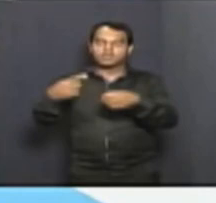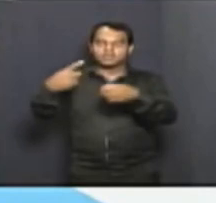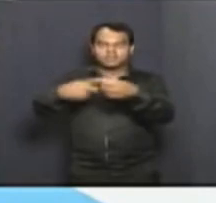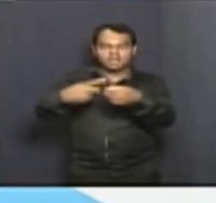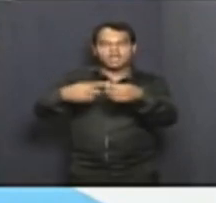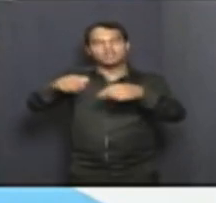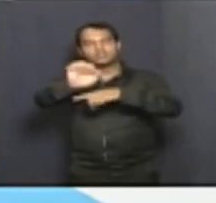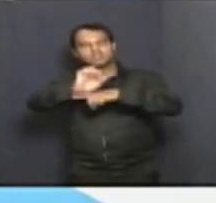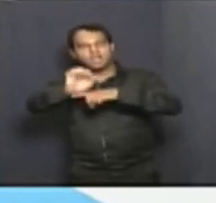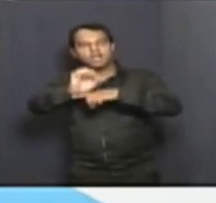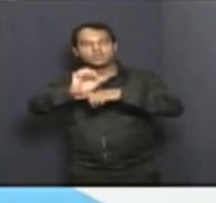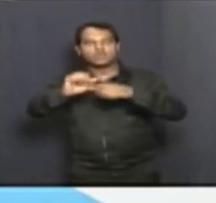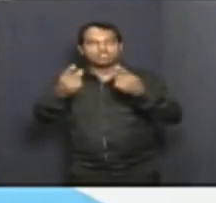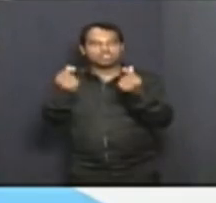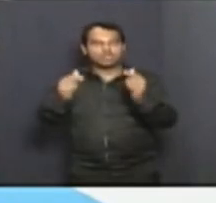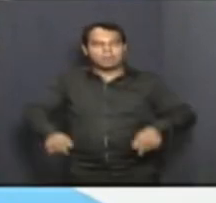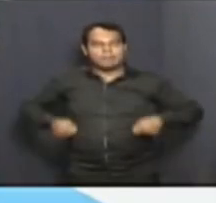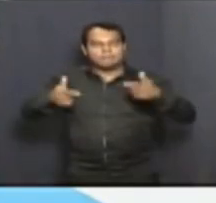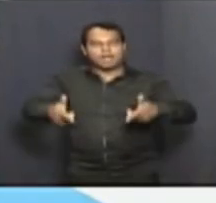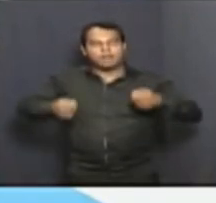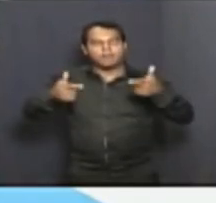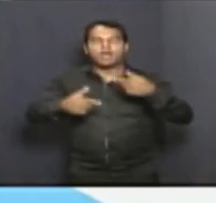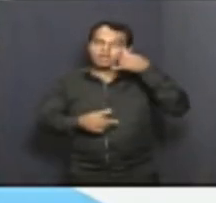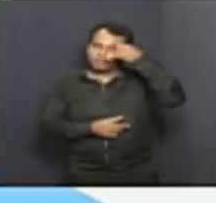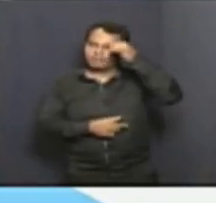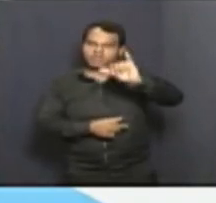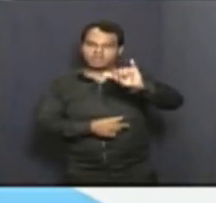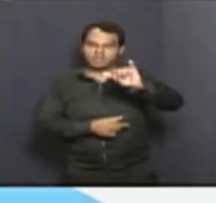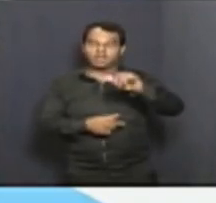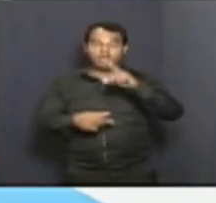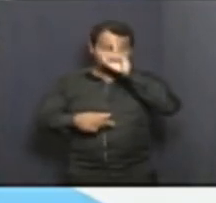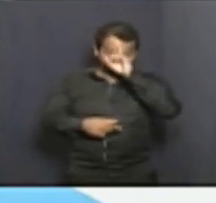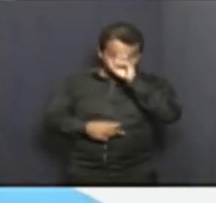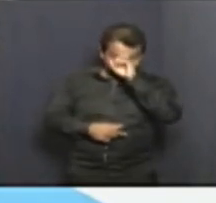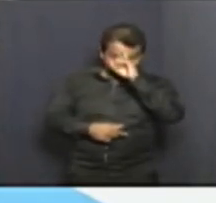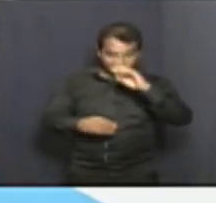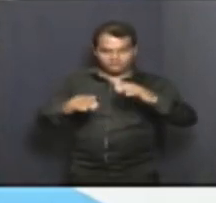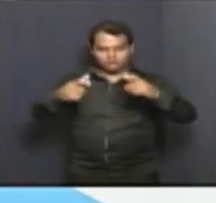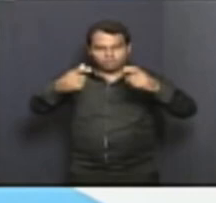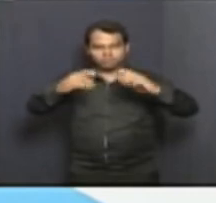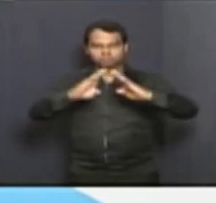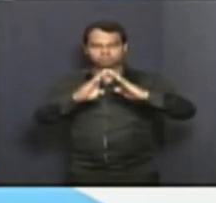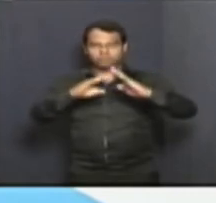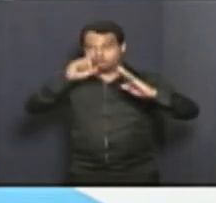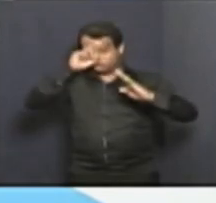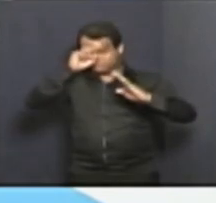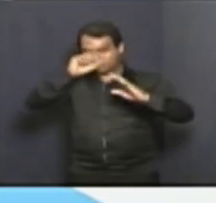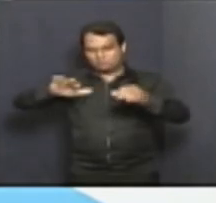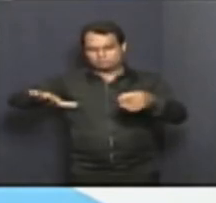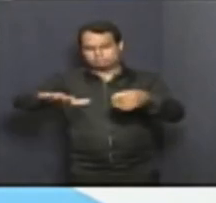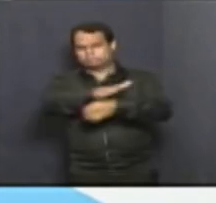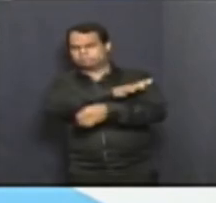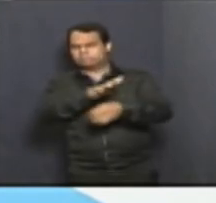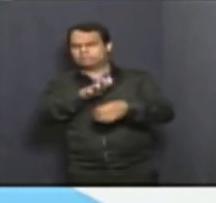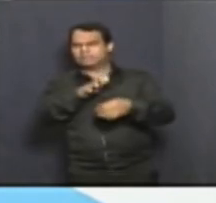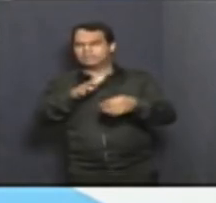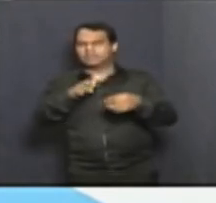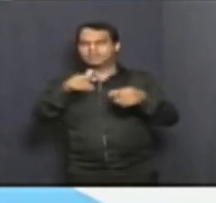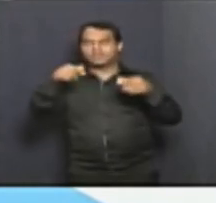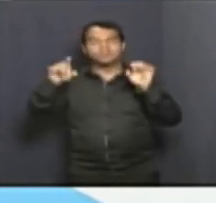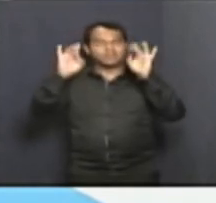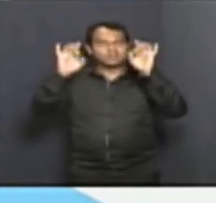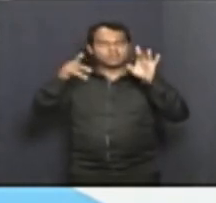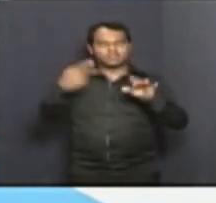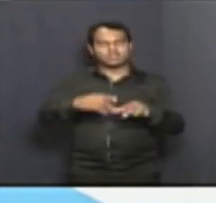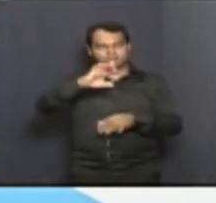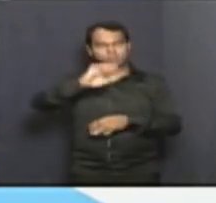estado gasta a superlotação dos hospitais do estado todo e principalmente de campo grande